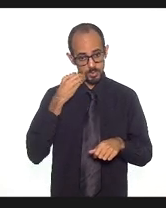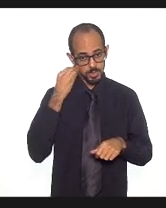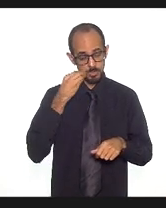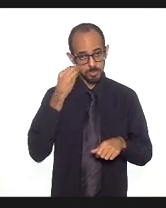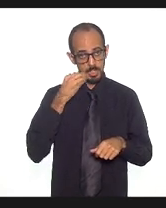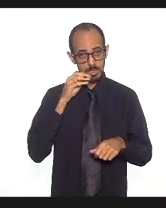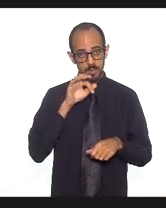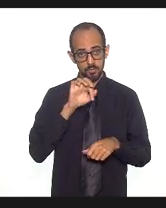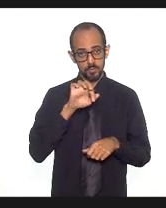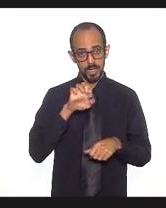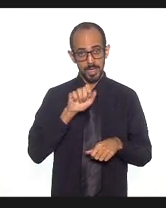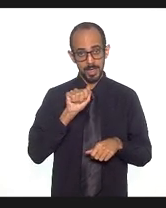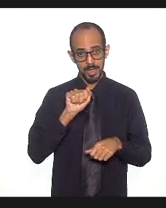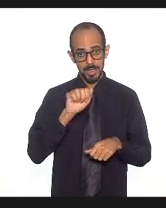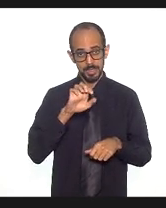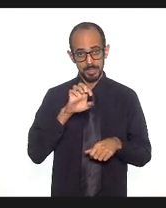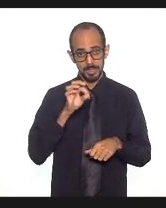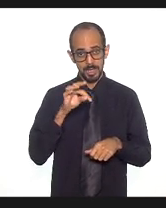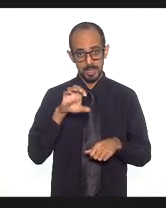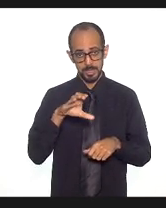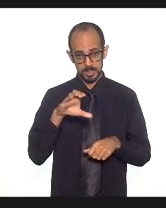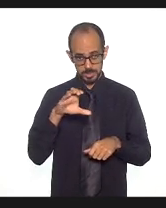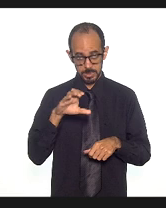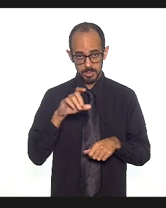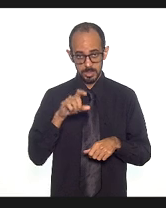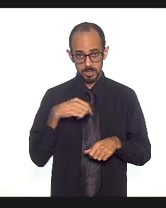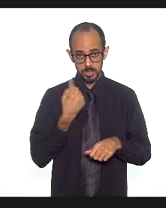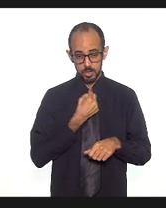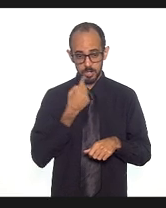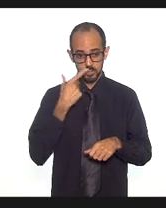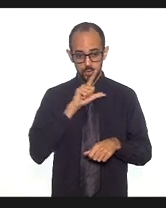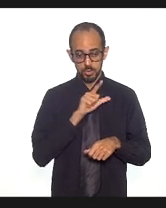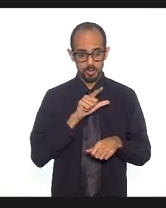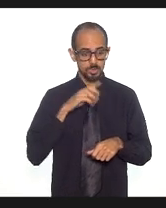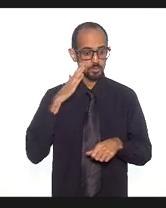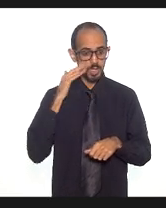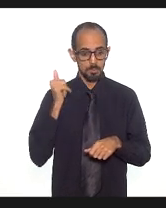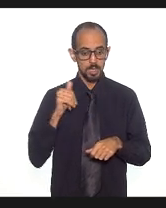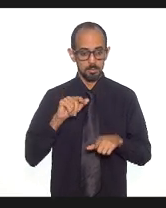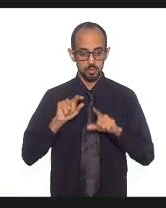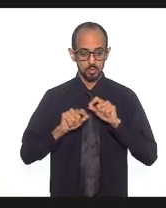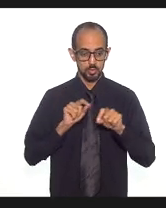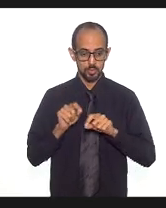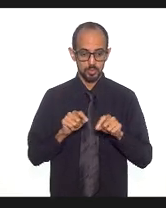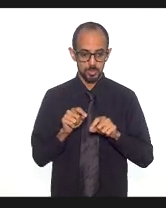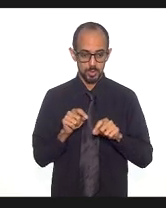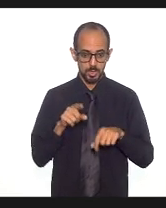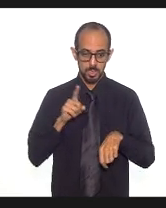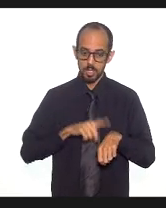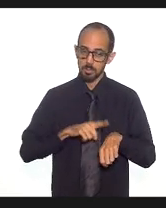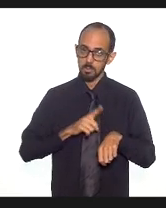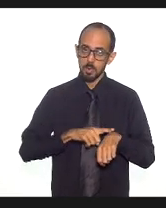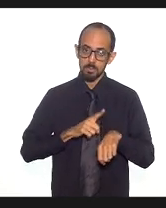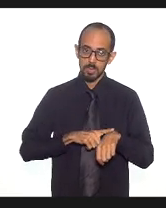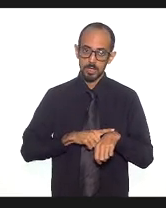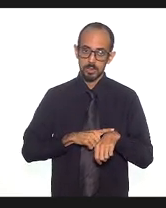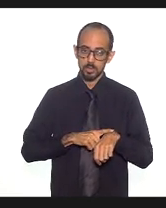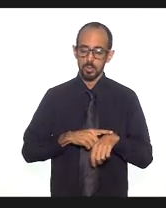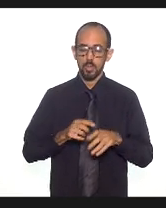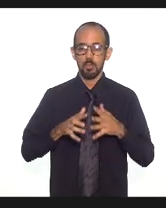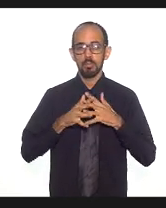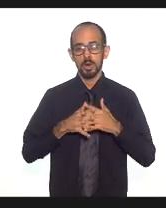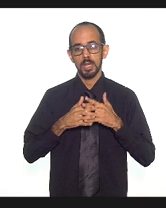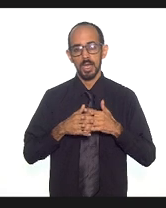FAETEC, né, nós lá conseguimos. A gente sabe que é um momento delicado que o Rio de Janeiro